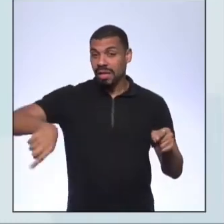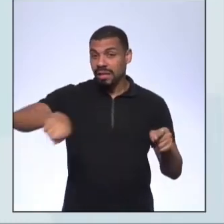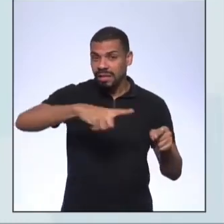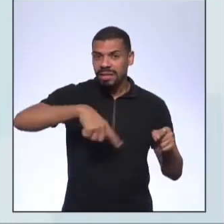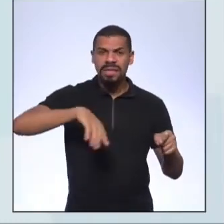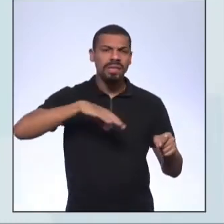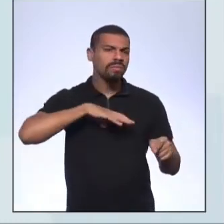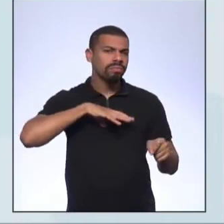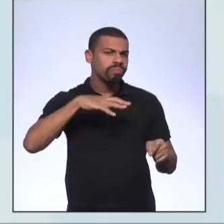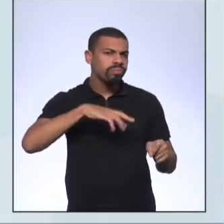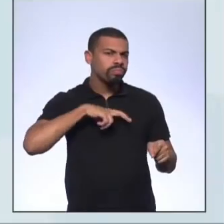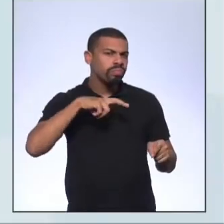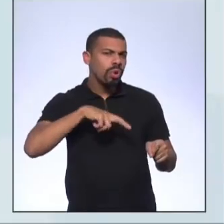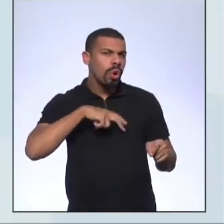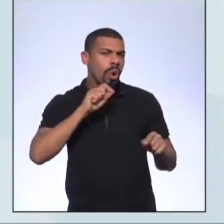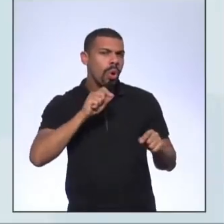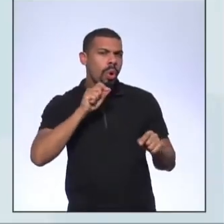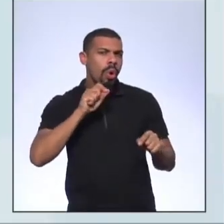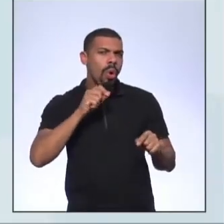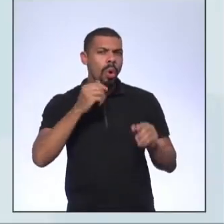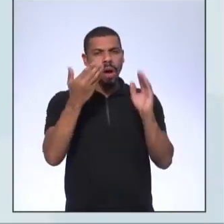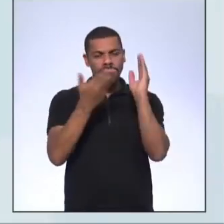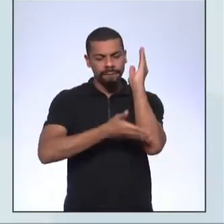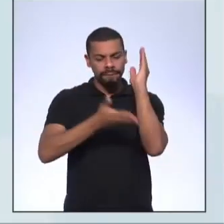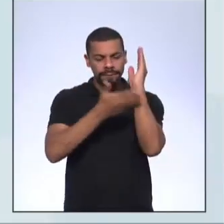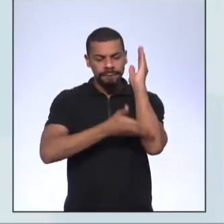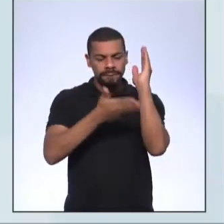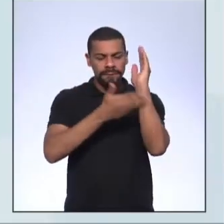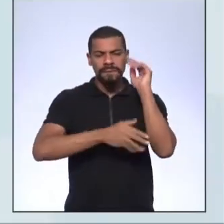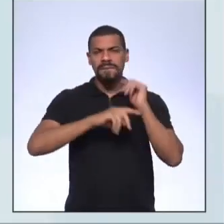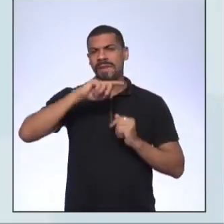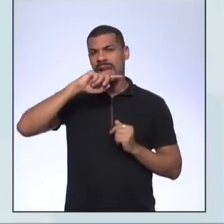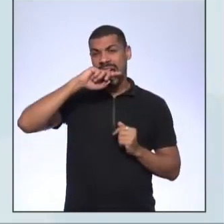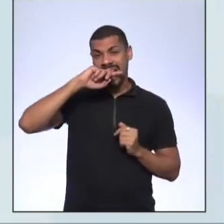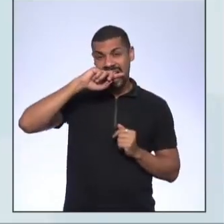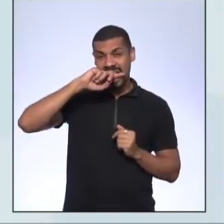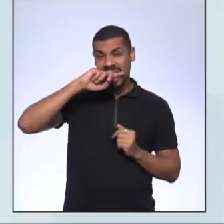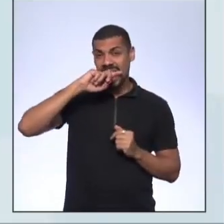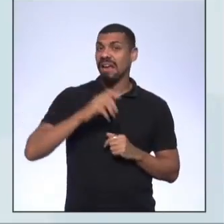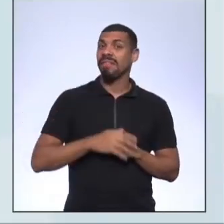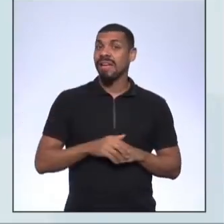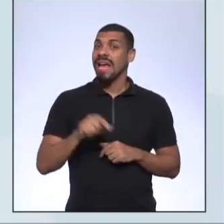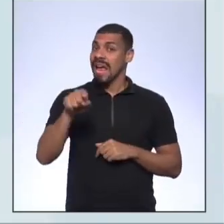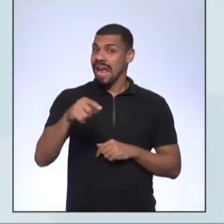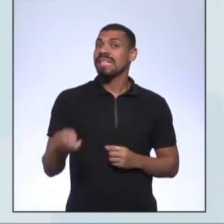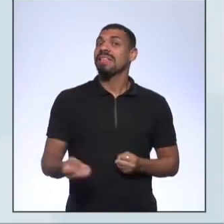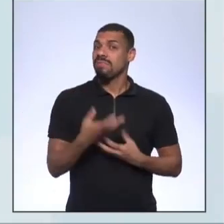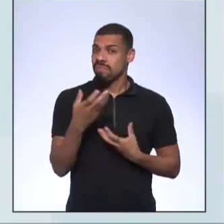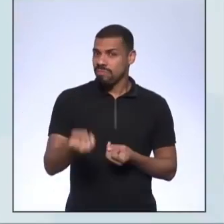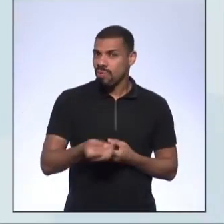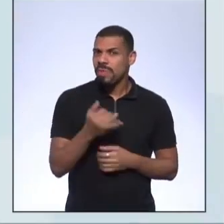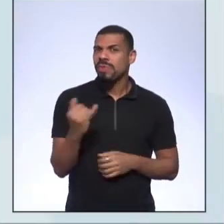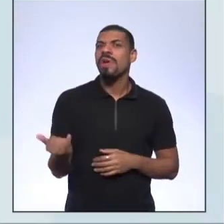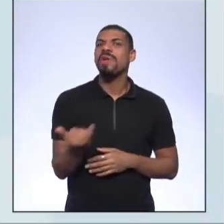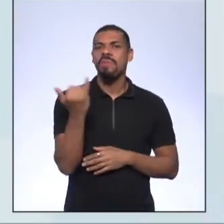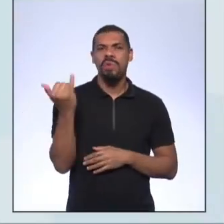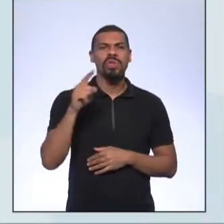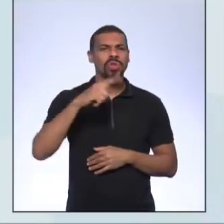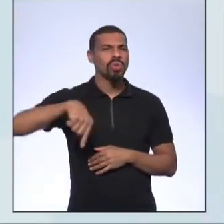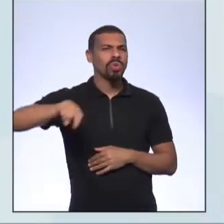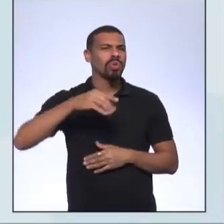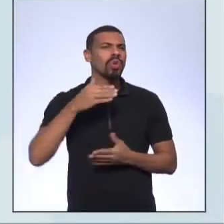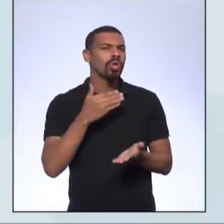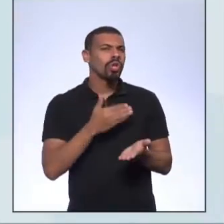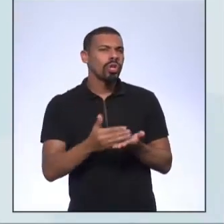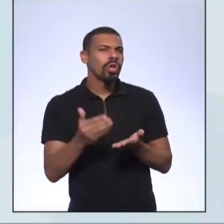a cultivar o açúcar, a cana-de-açúcar, né? Que é outra informação importante também, porque quando nós estudarmos